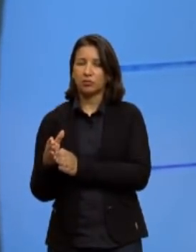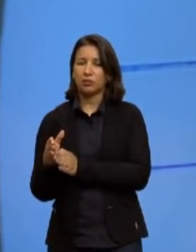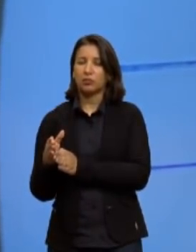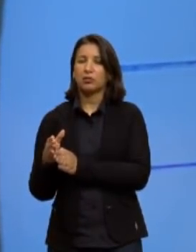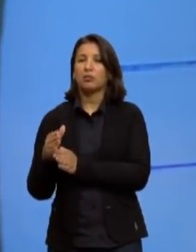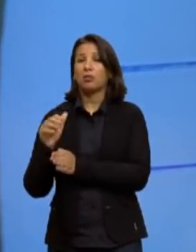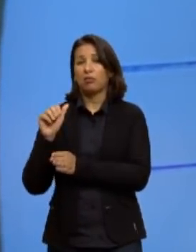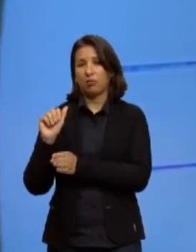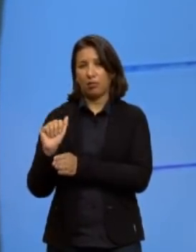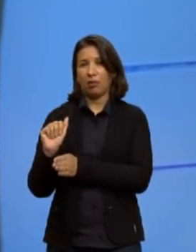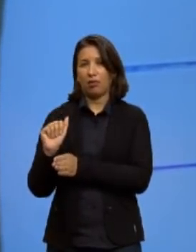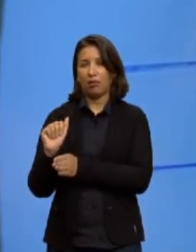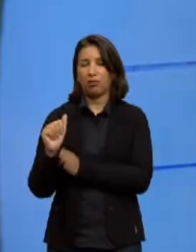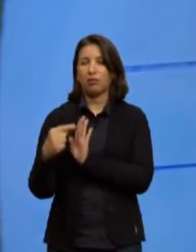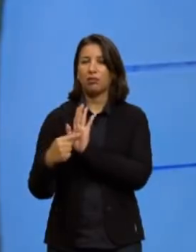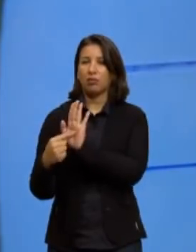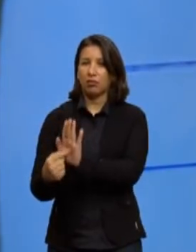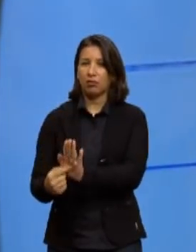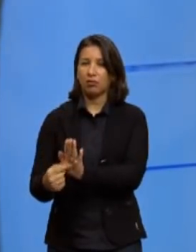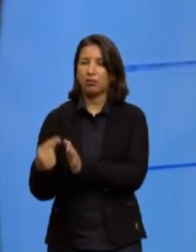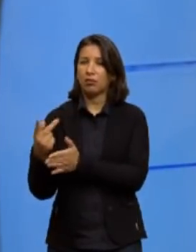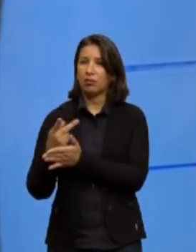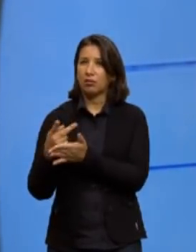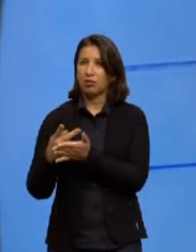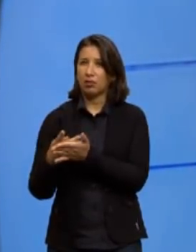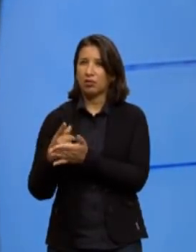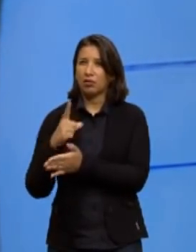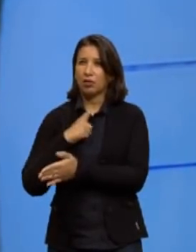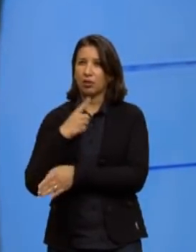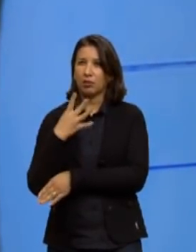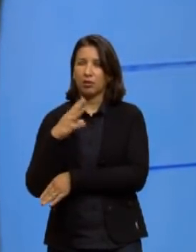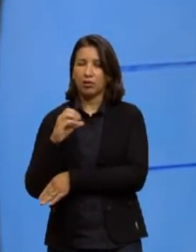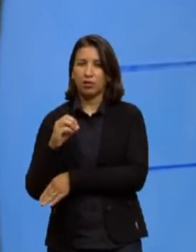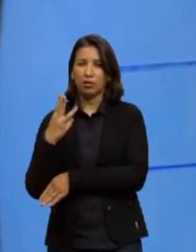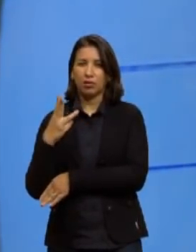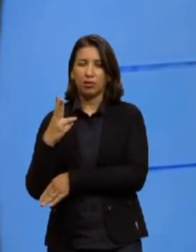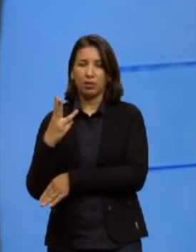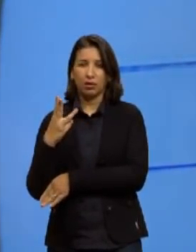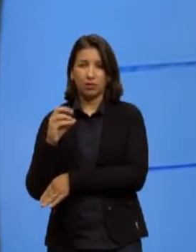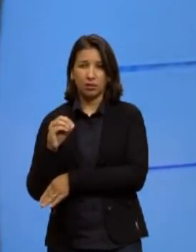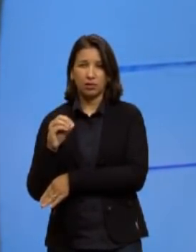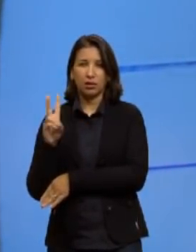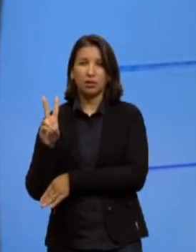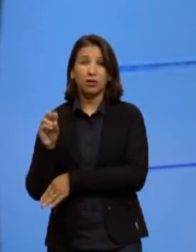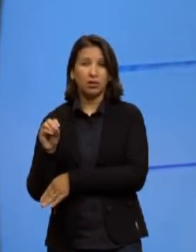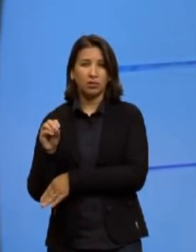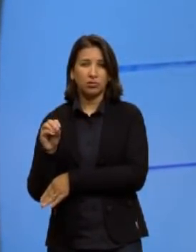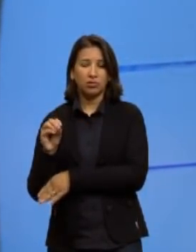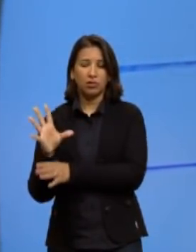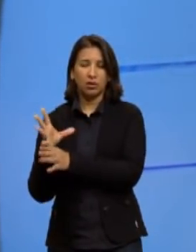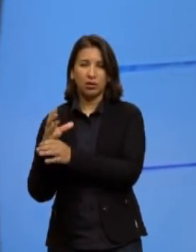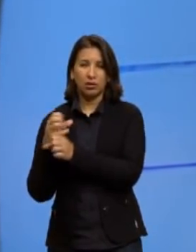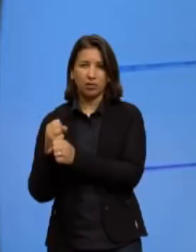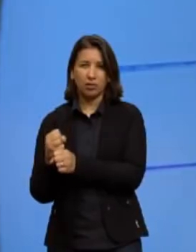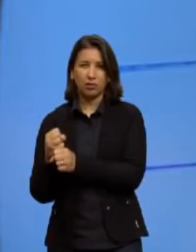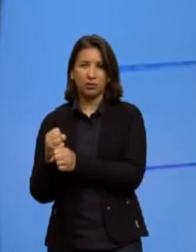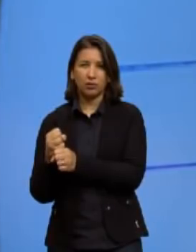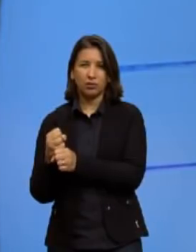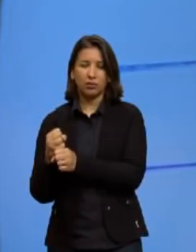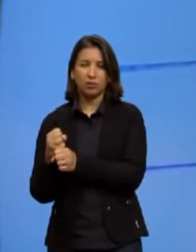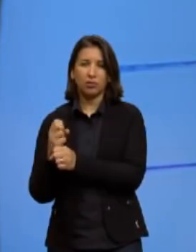lado a que está na figura eu tenho 40 30 e 20 ou seja eu sou eu tenho